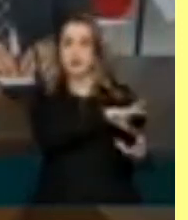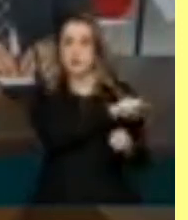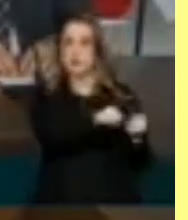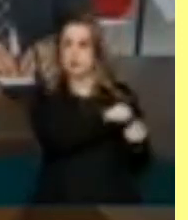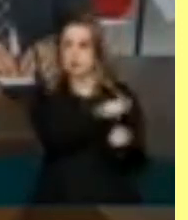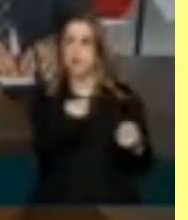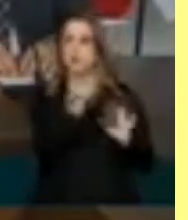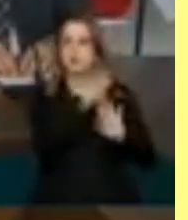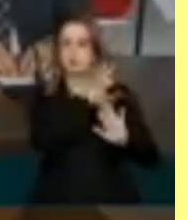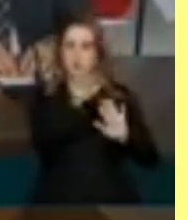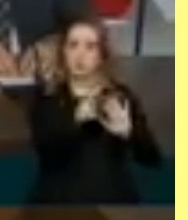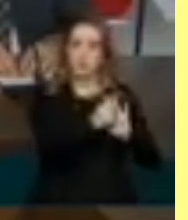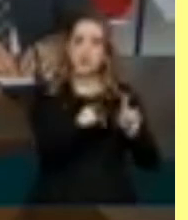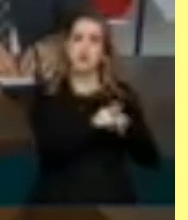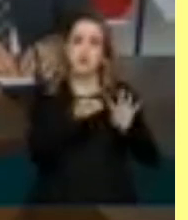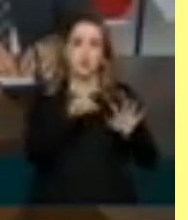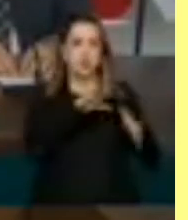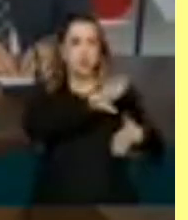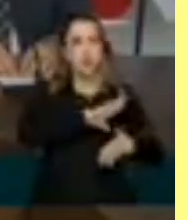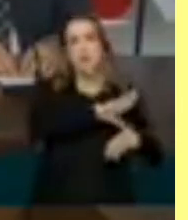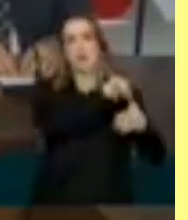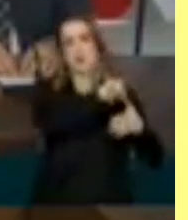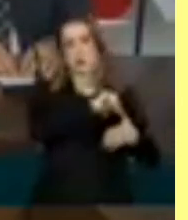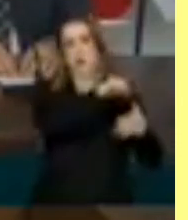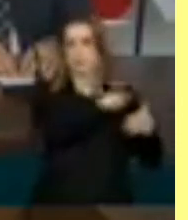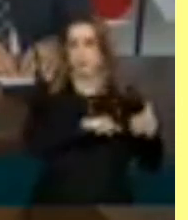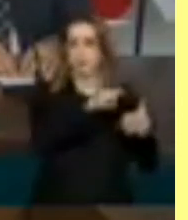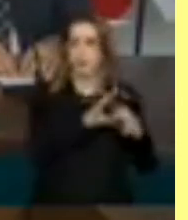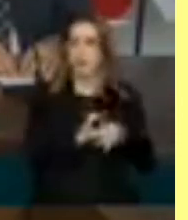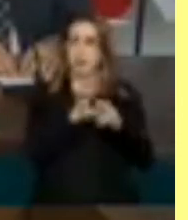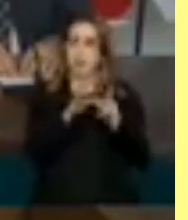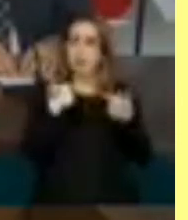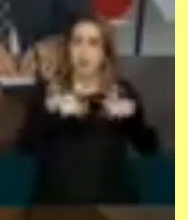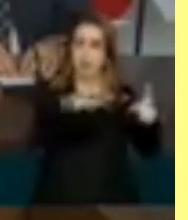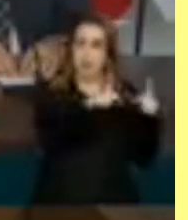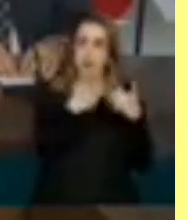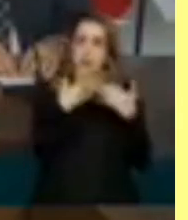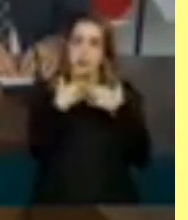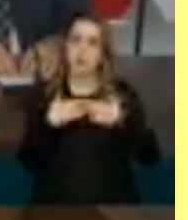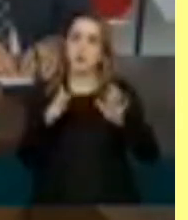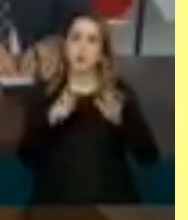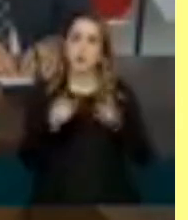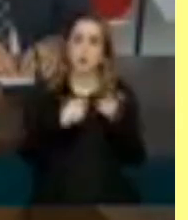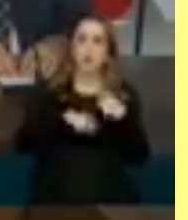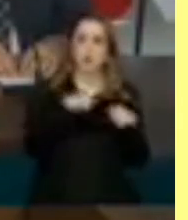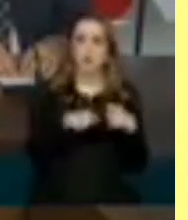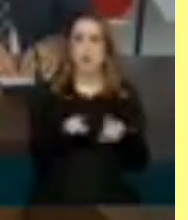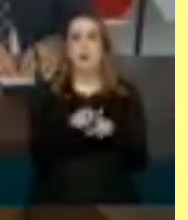região amazônica e da América do Sul, com amparo na livre iniciativa e na abertura econômica, em prol do